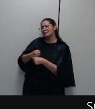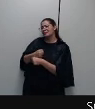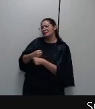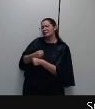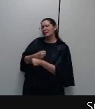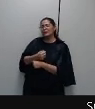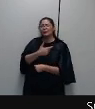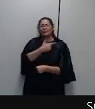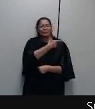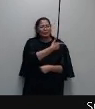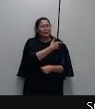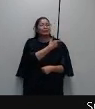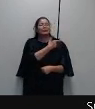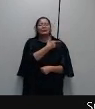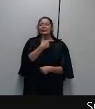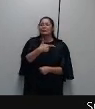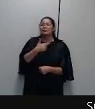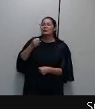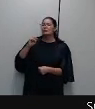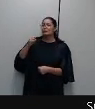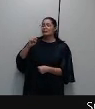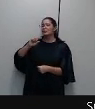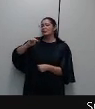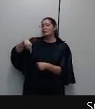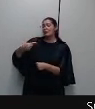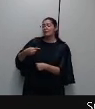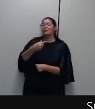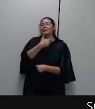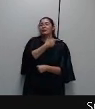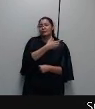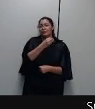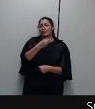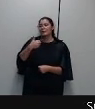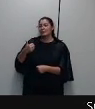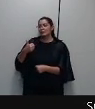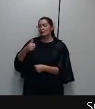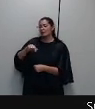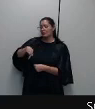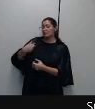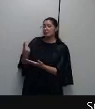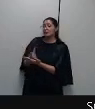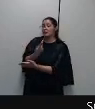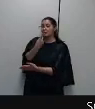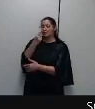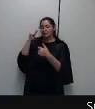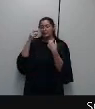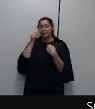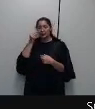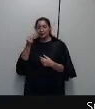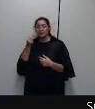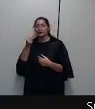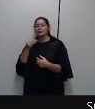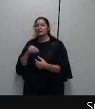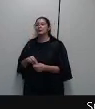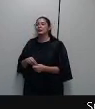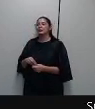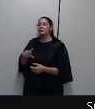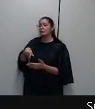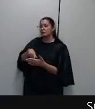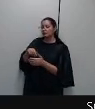e 2001 a ação presente né ação de execução